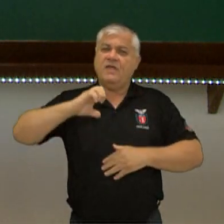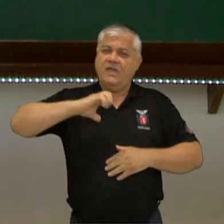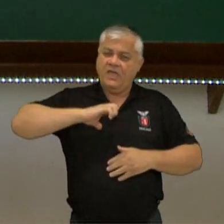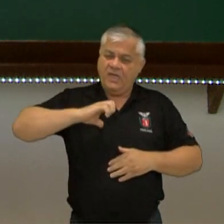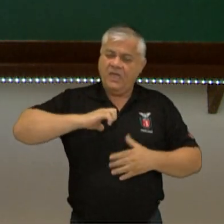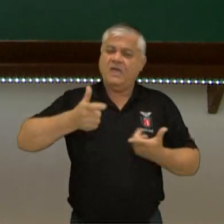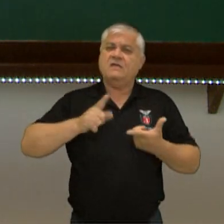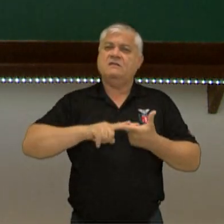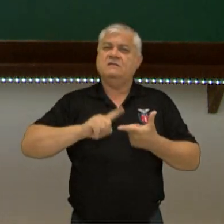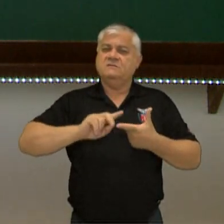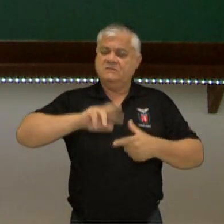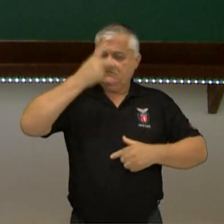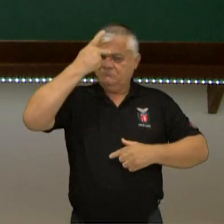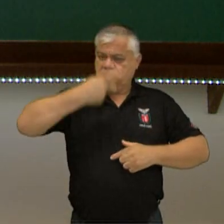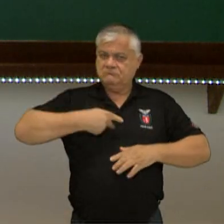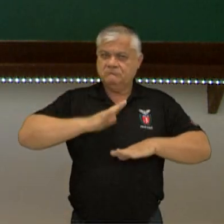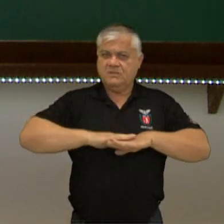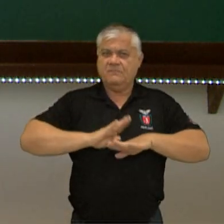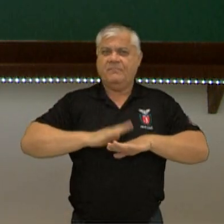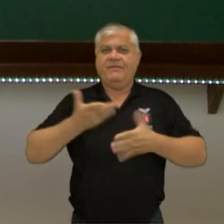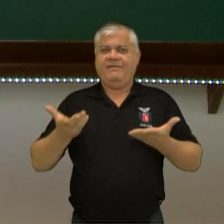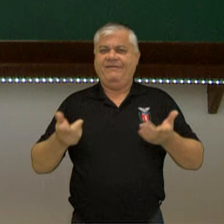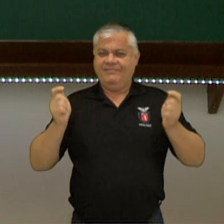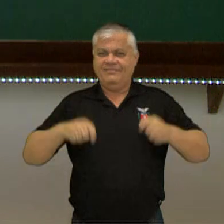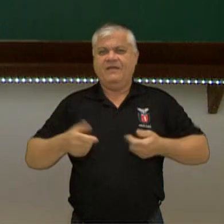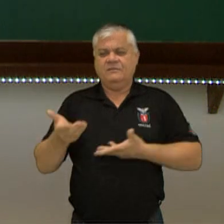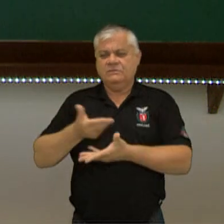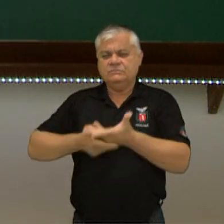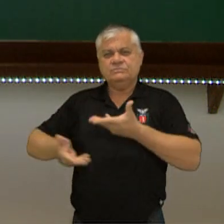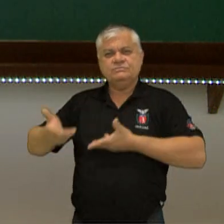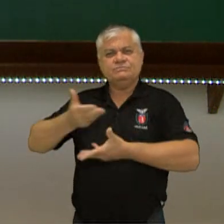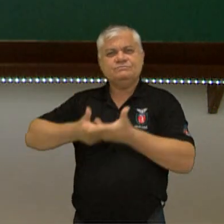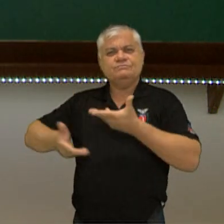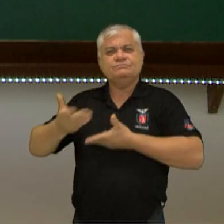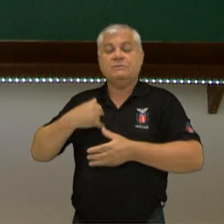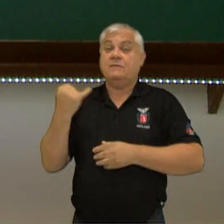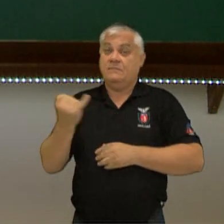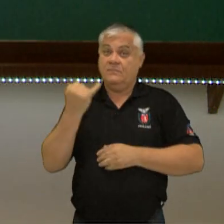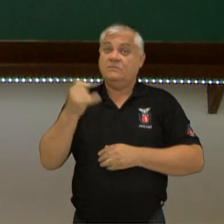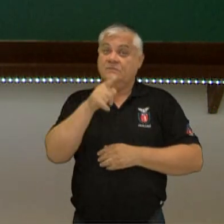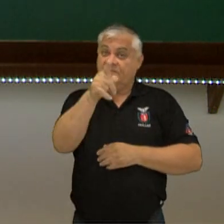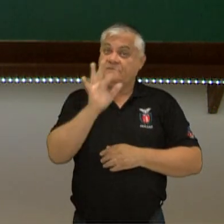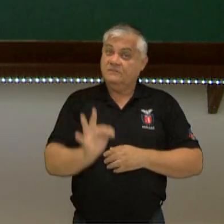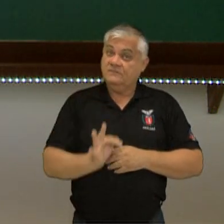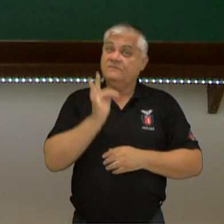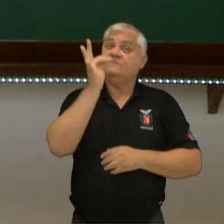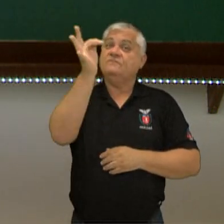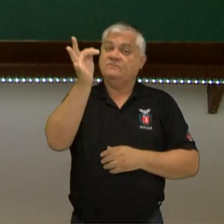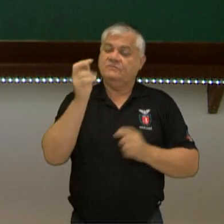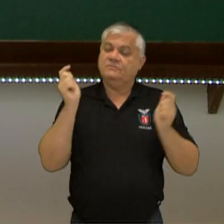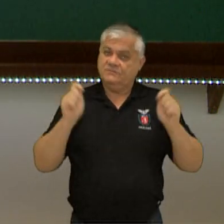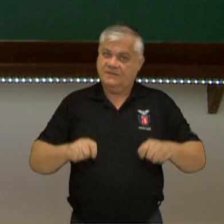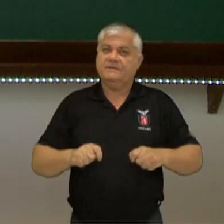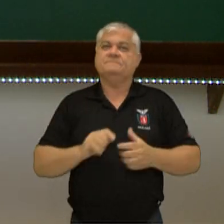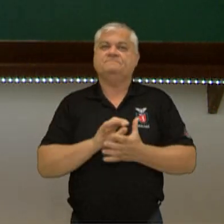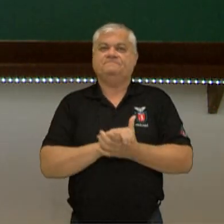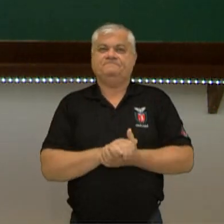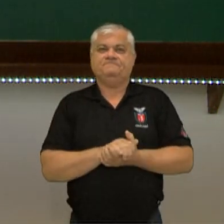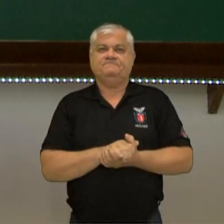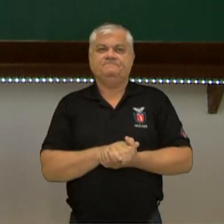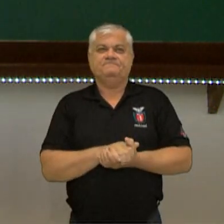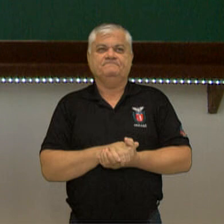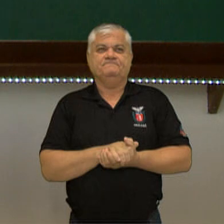da alteridade, da boa convivência, porque isso também vai ser necessário na sua vida para além das fronteiras da